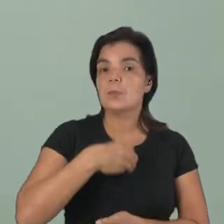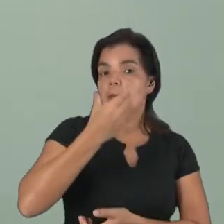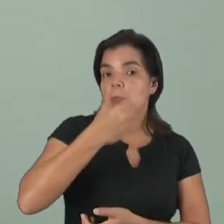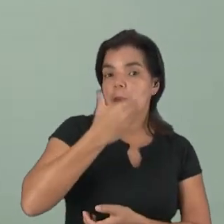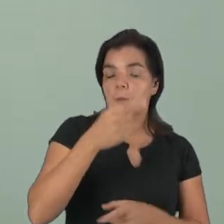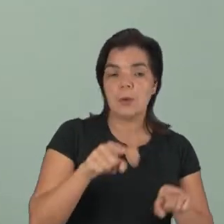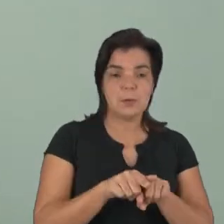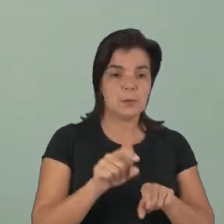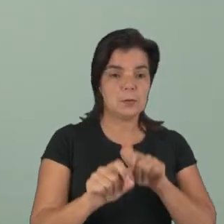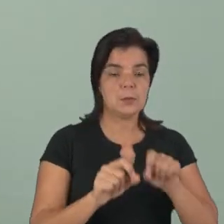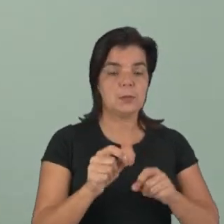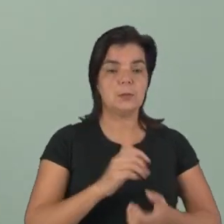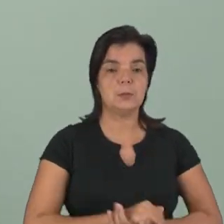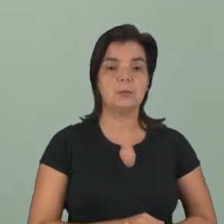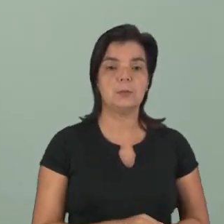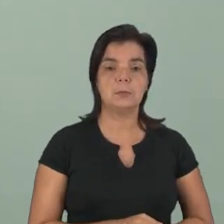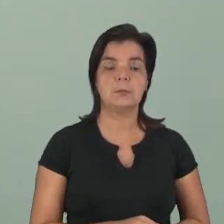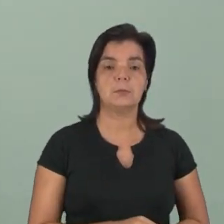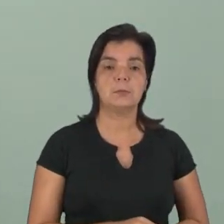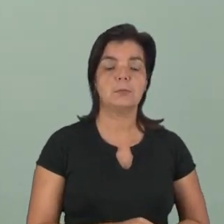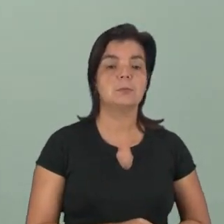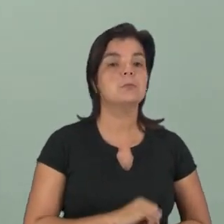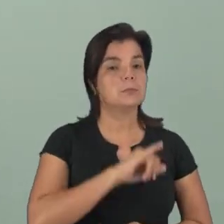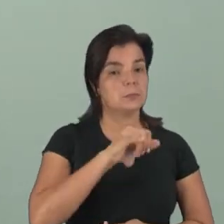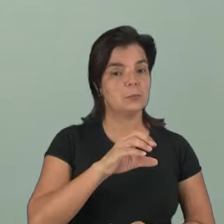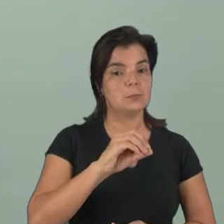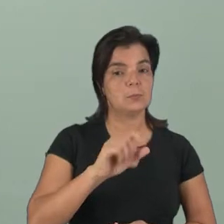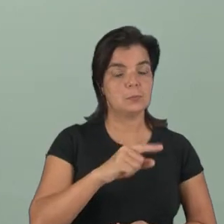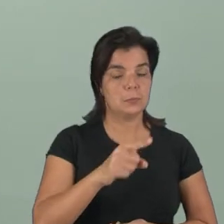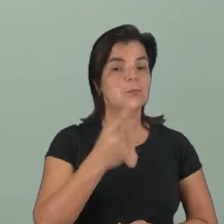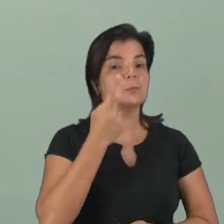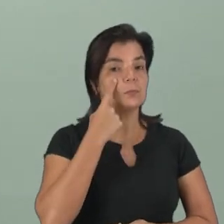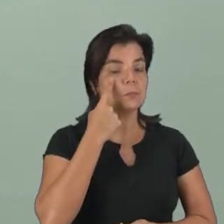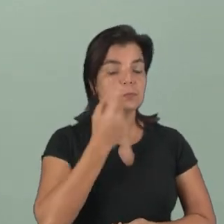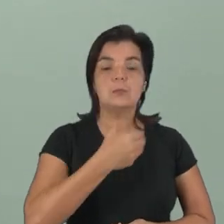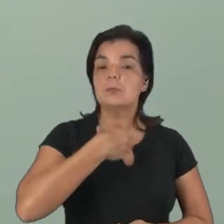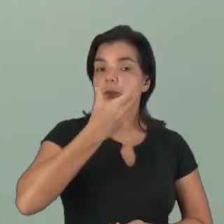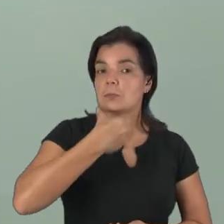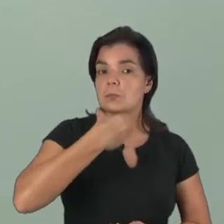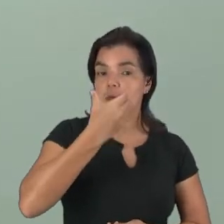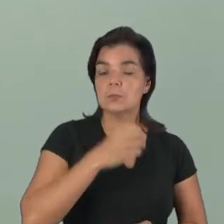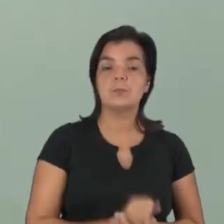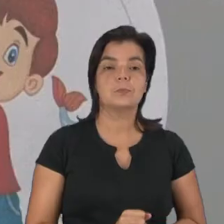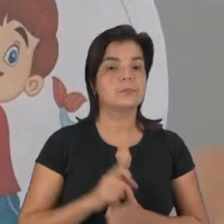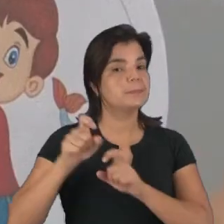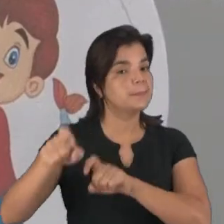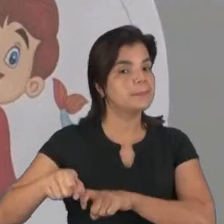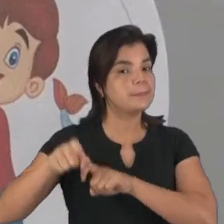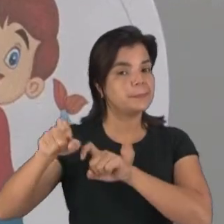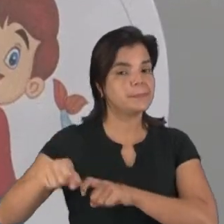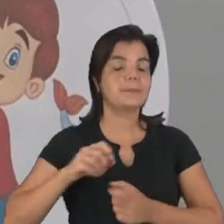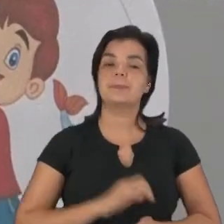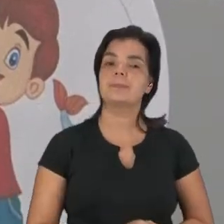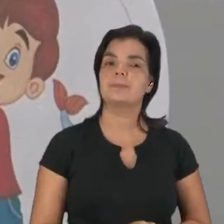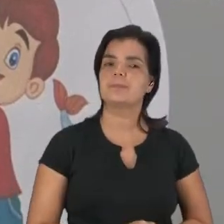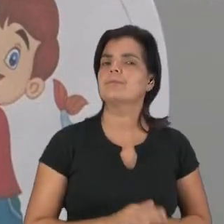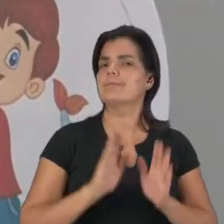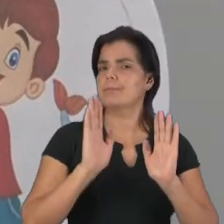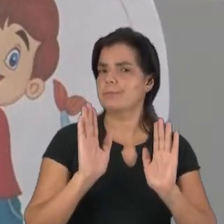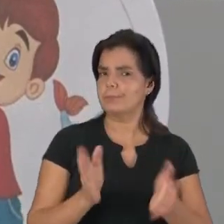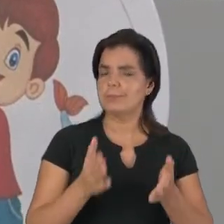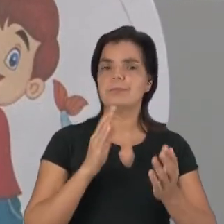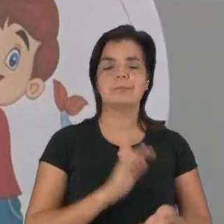frutos isso mesmo João foi colher frutos na fazenda já